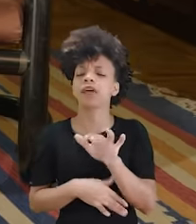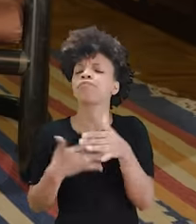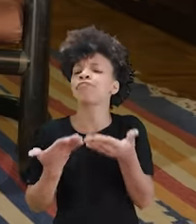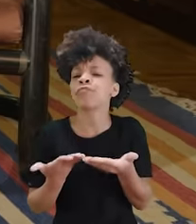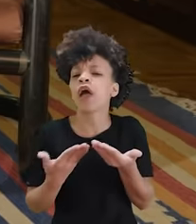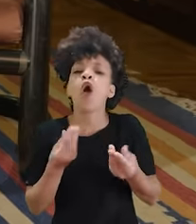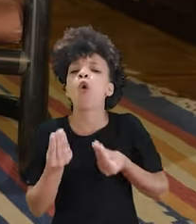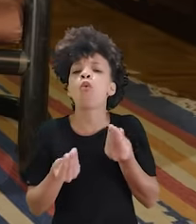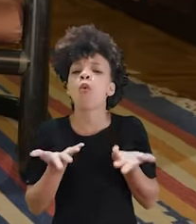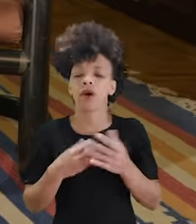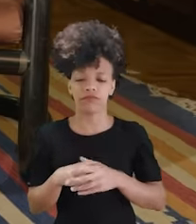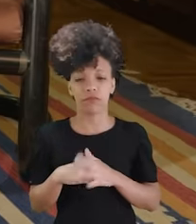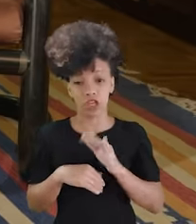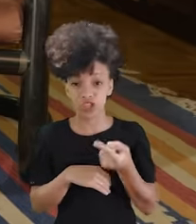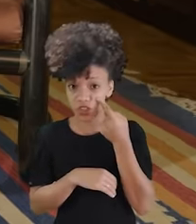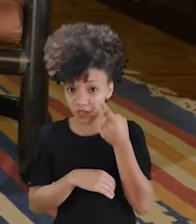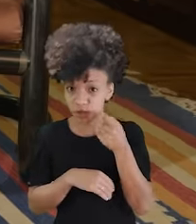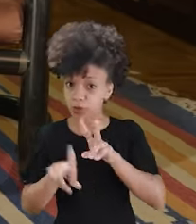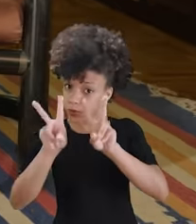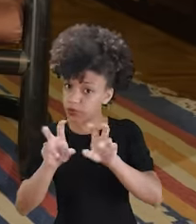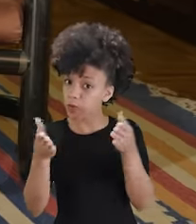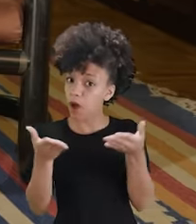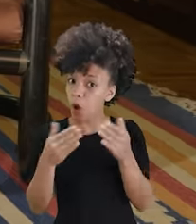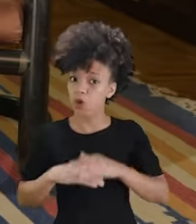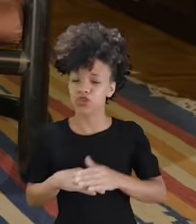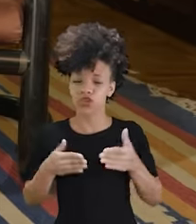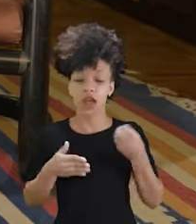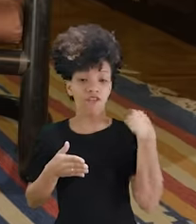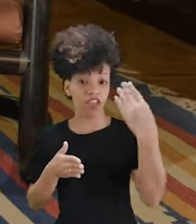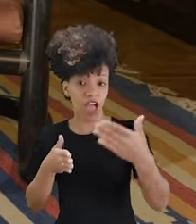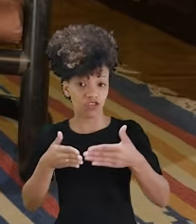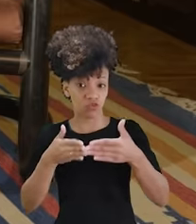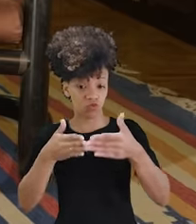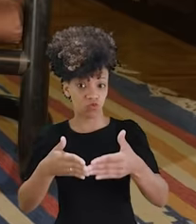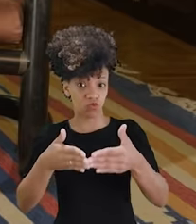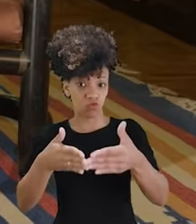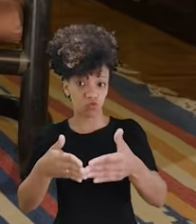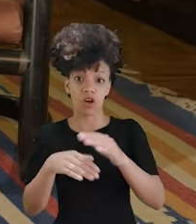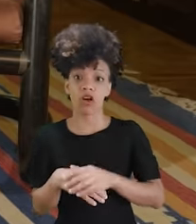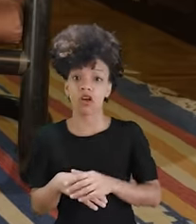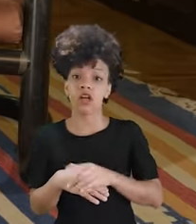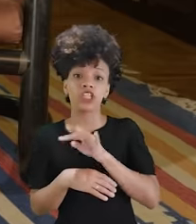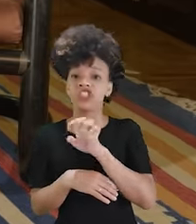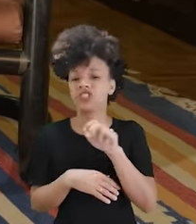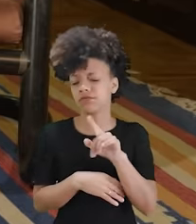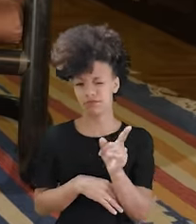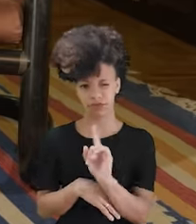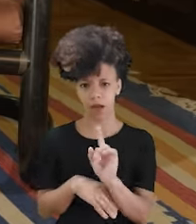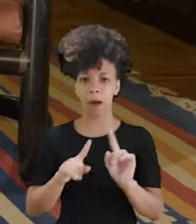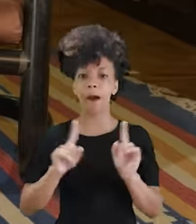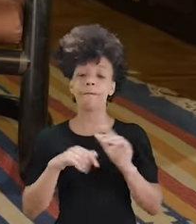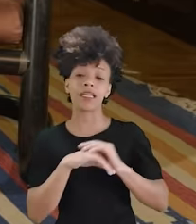Tá qual que é o assunto você já viu aqui antes aqui de entrar que o assunto é Cruzeiro não TIM né mas sim